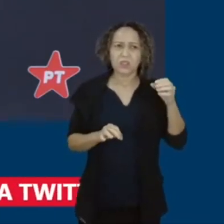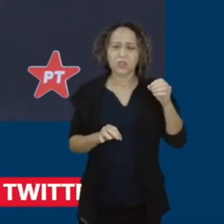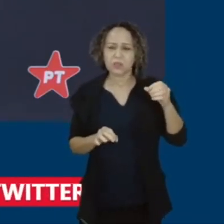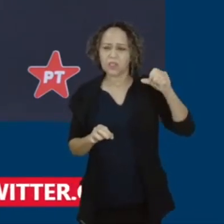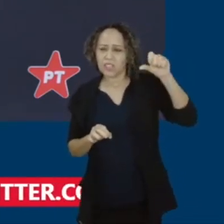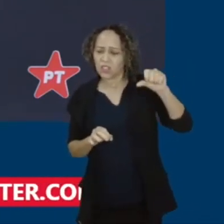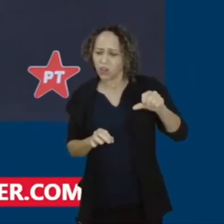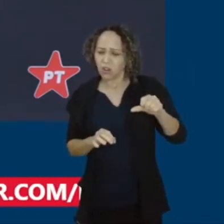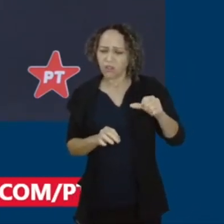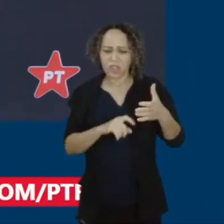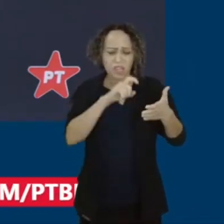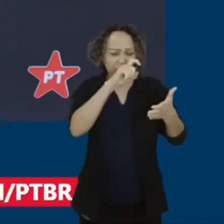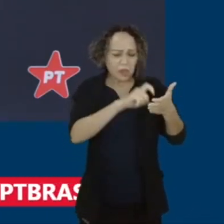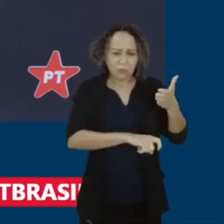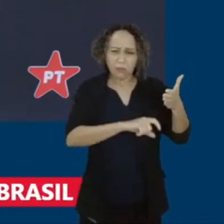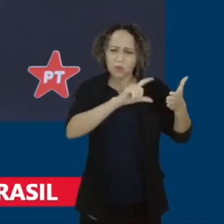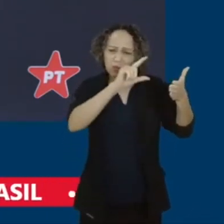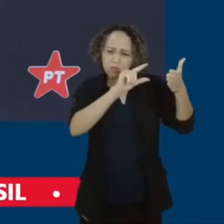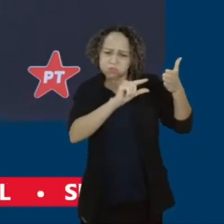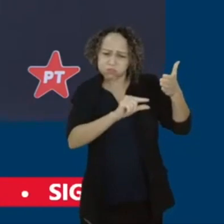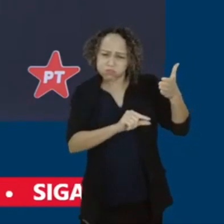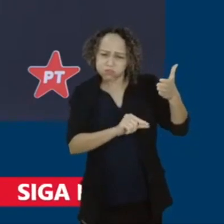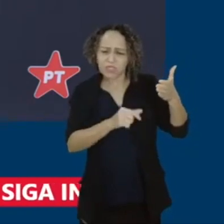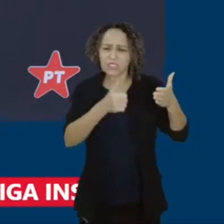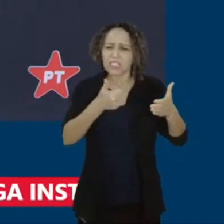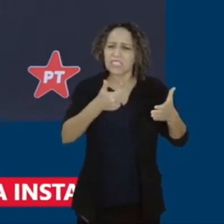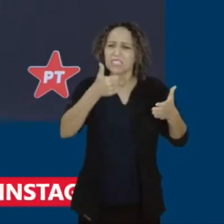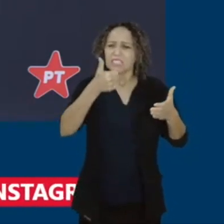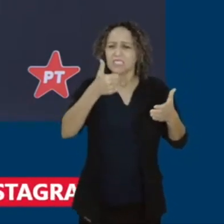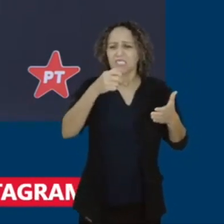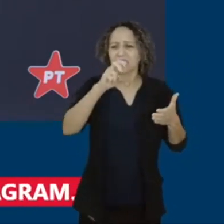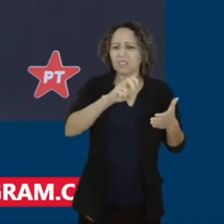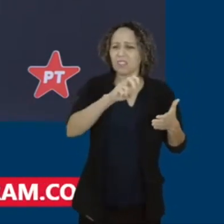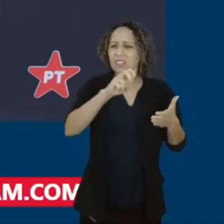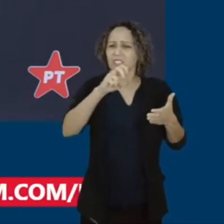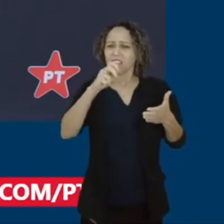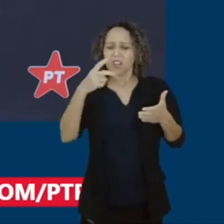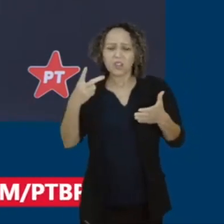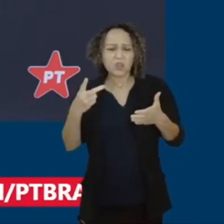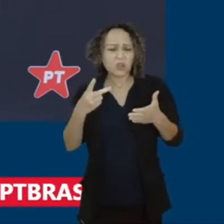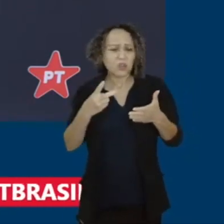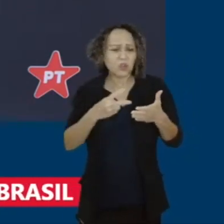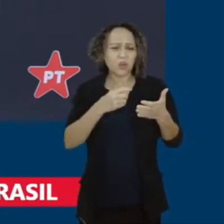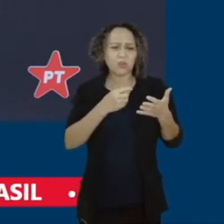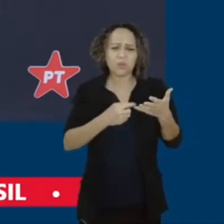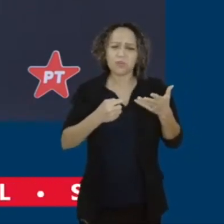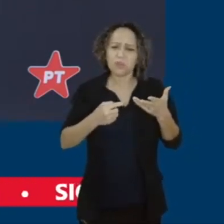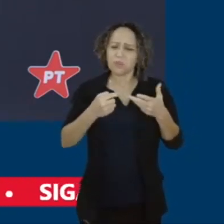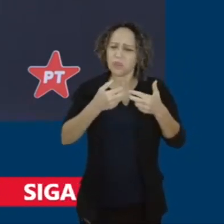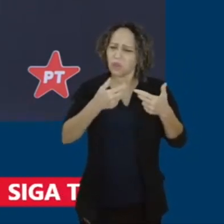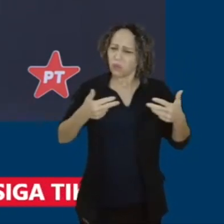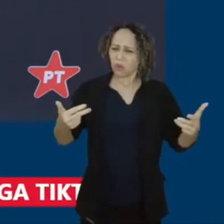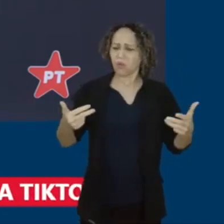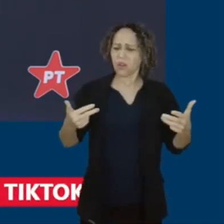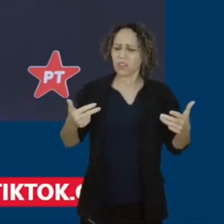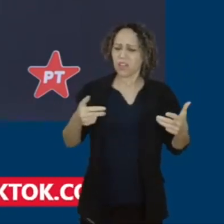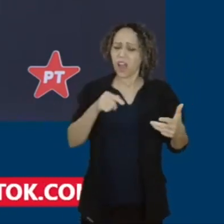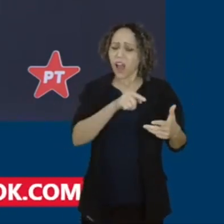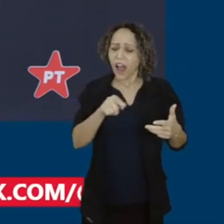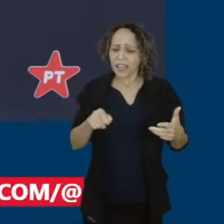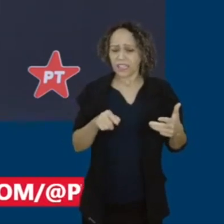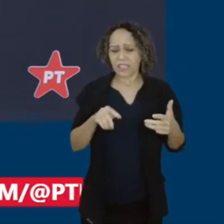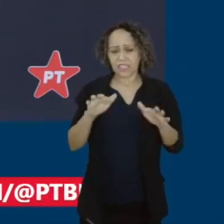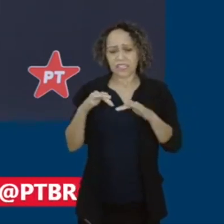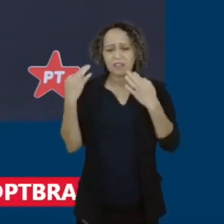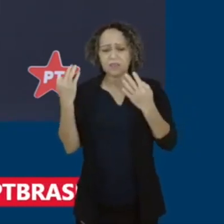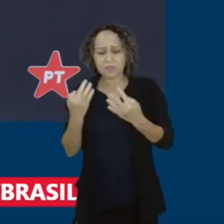mil itens, aquilo que a gente chama de bem de consumo salário, aquilo que você compra para manter a sua família. E fui até a linha branca, mais